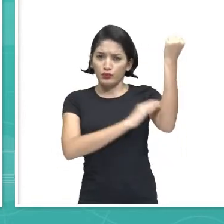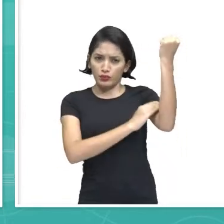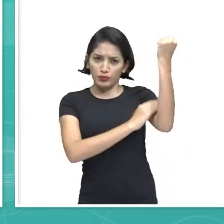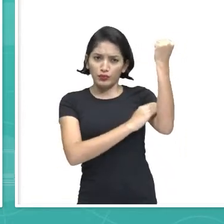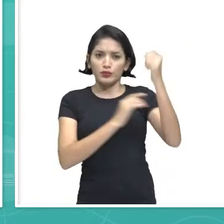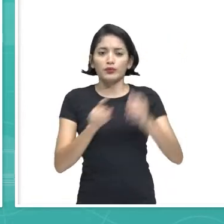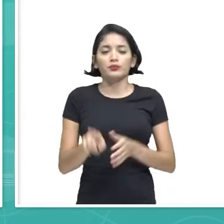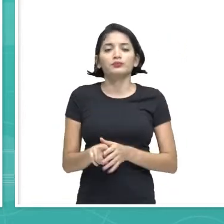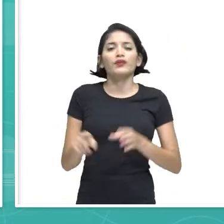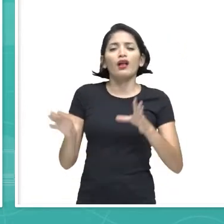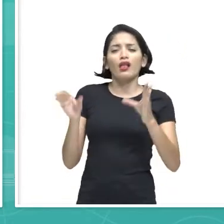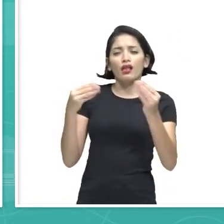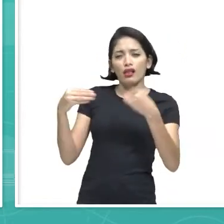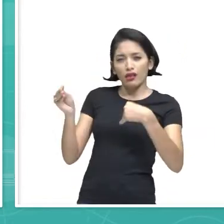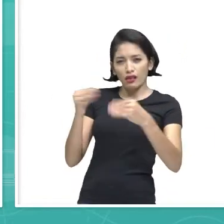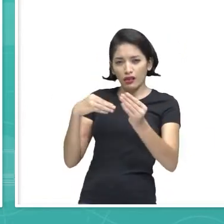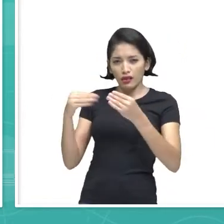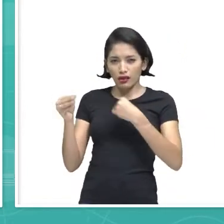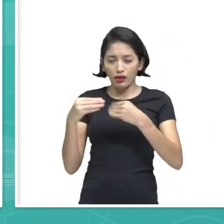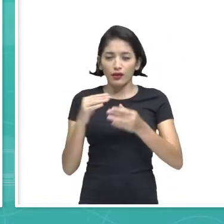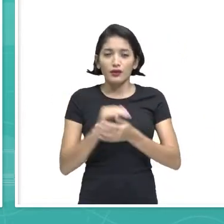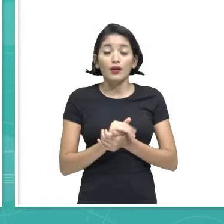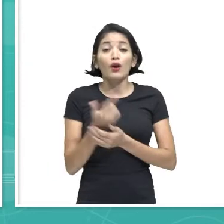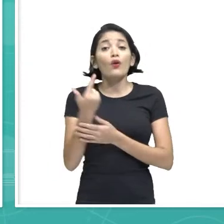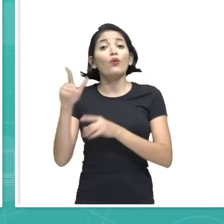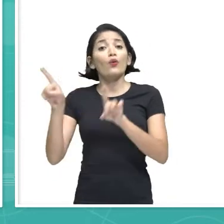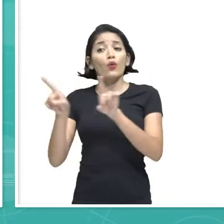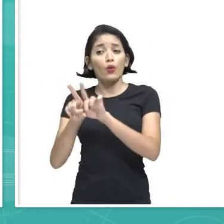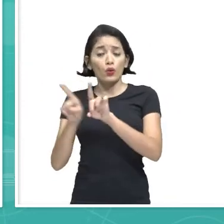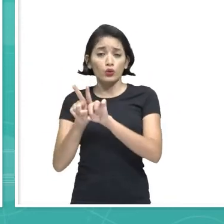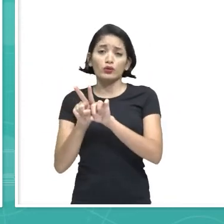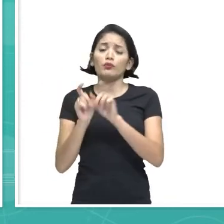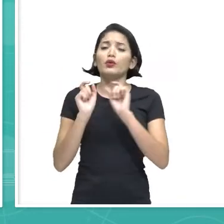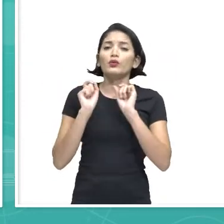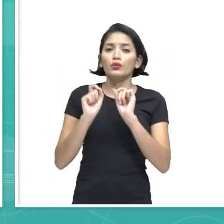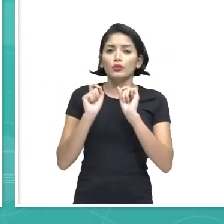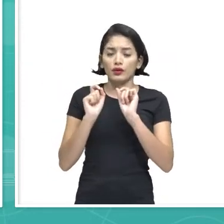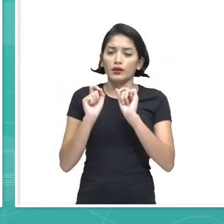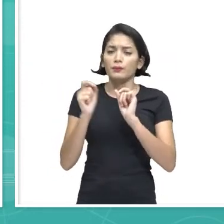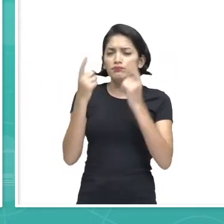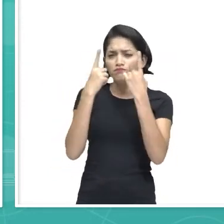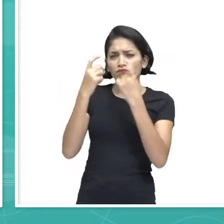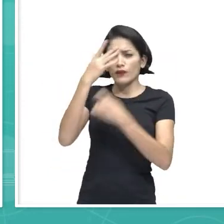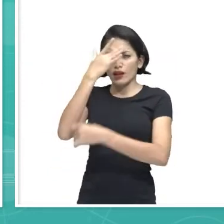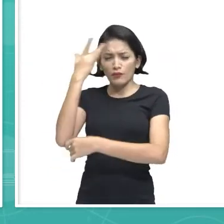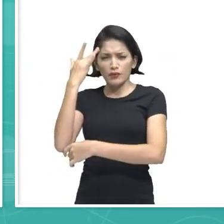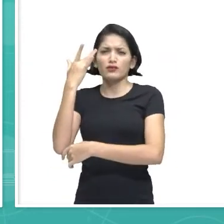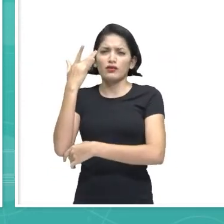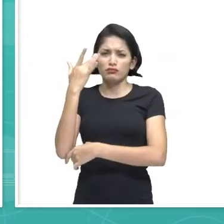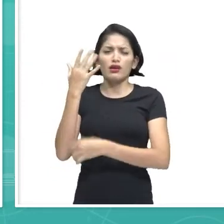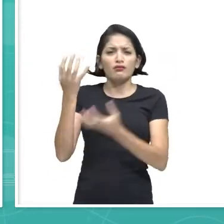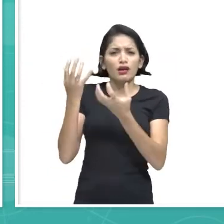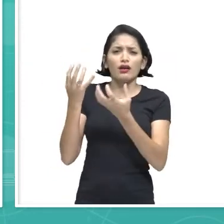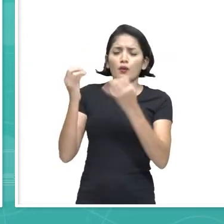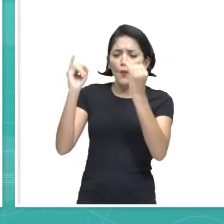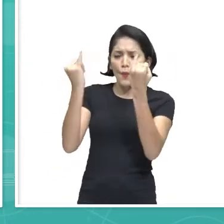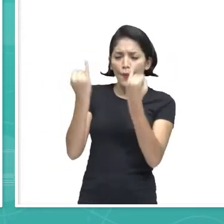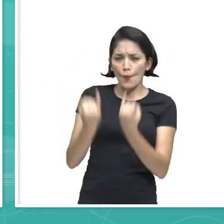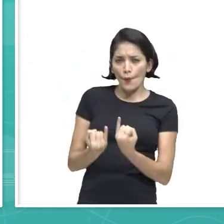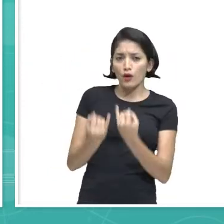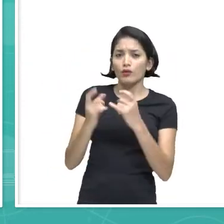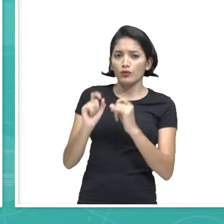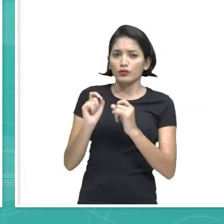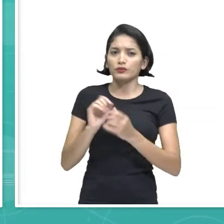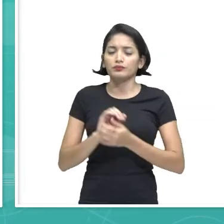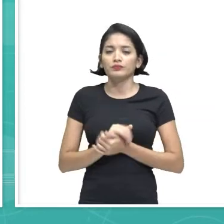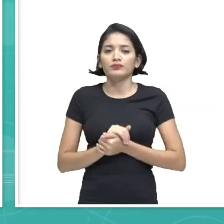A flexibilidade. Outro benefício que é bem interessante, principalmente para aquelas pessoas que estão procurando perder peso, é o